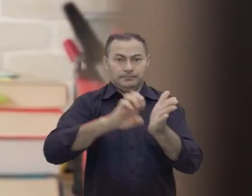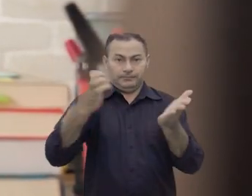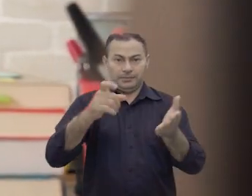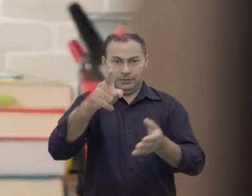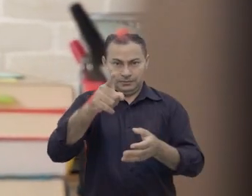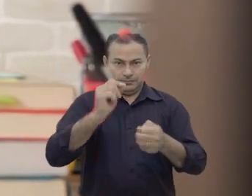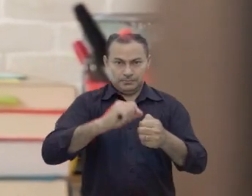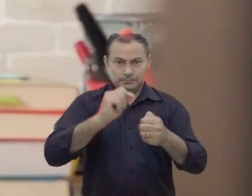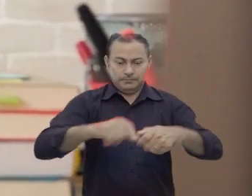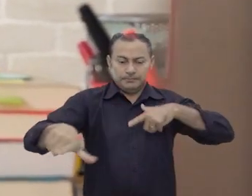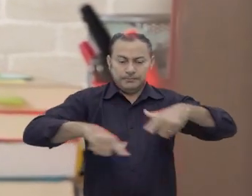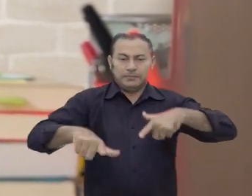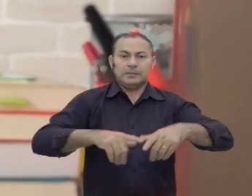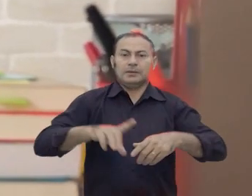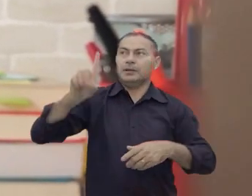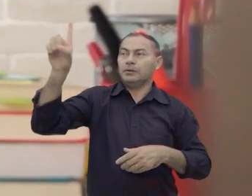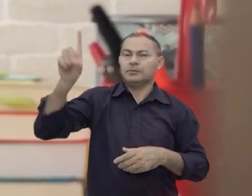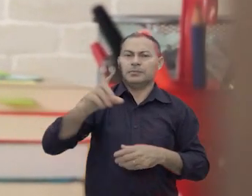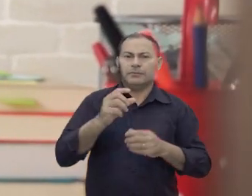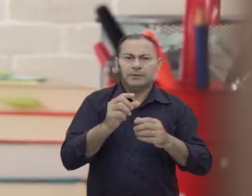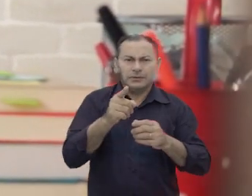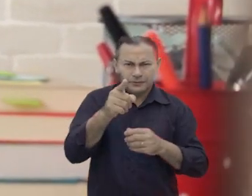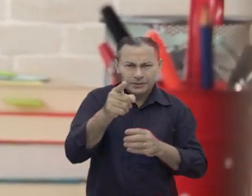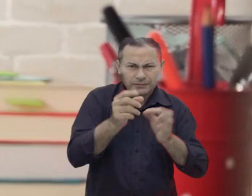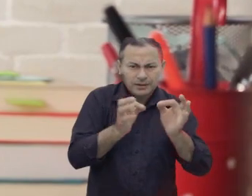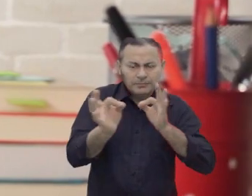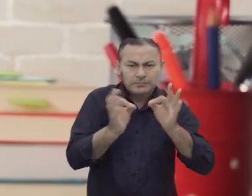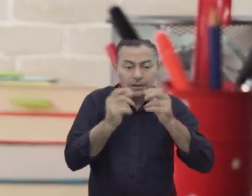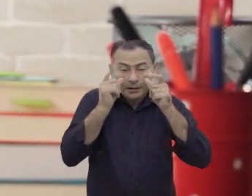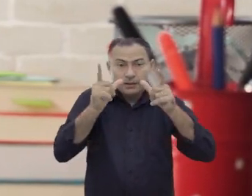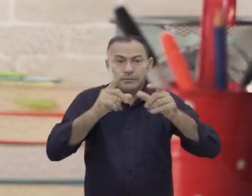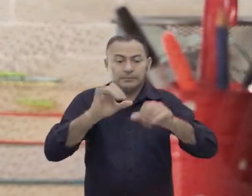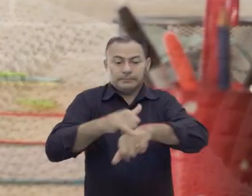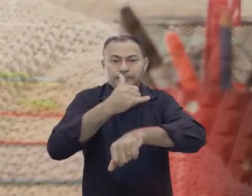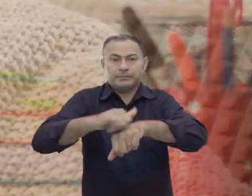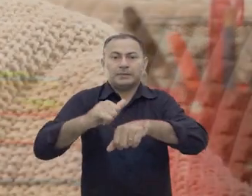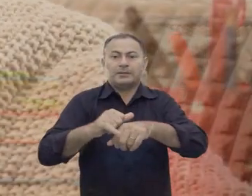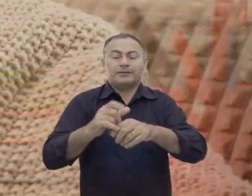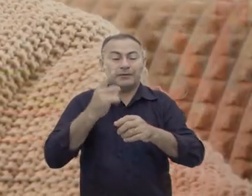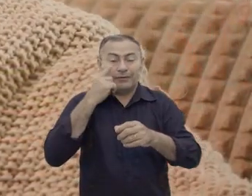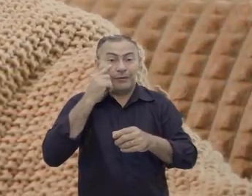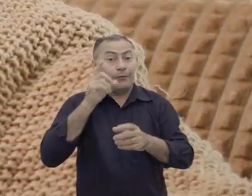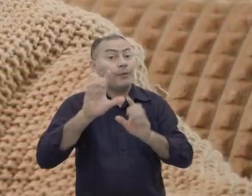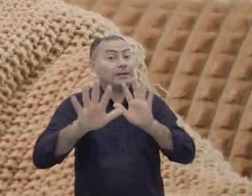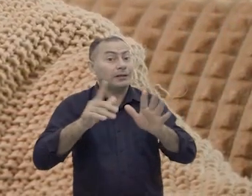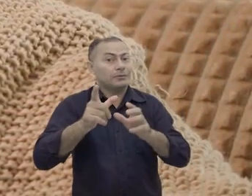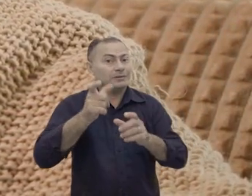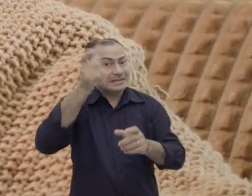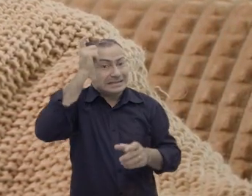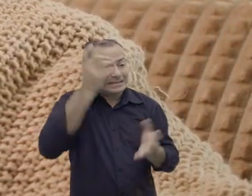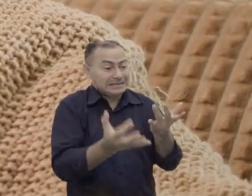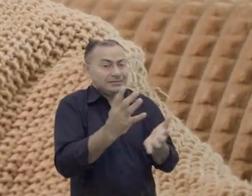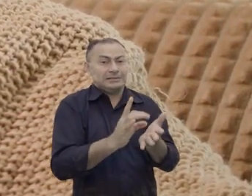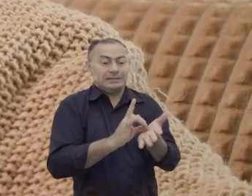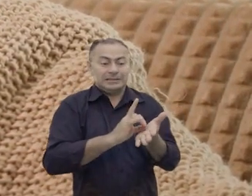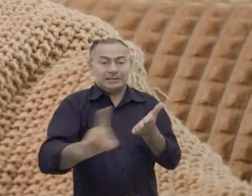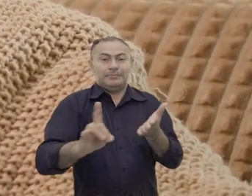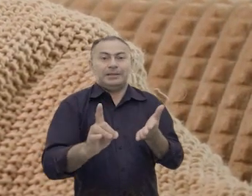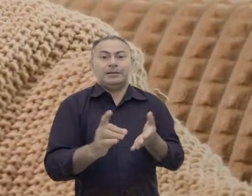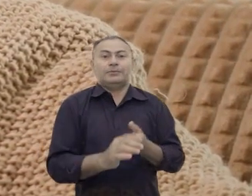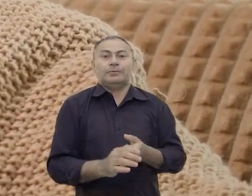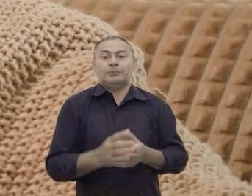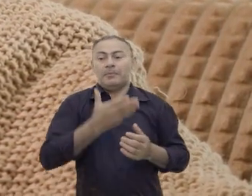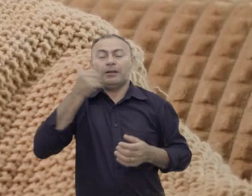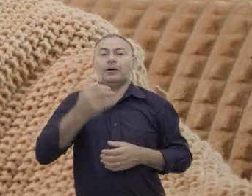Esdras. Quando você estiver fazendo o trabalho de Deus, fique preparado para a seguinte estratégia de Satanás. O maior inimigo